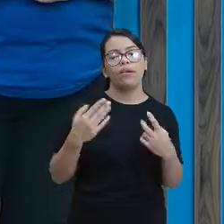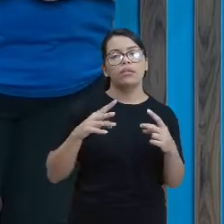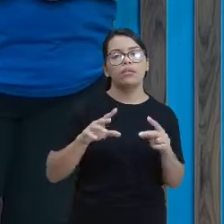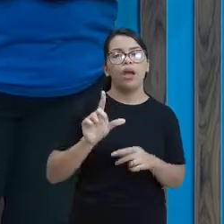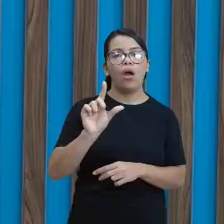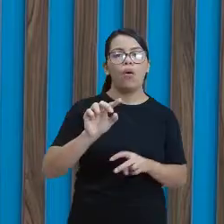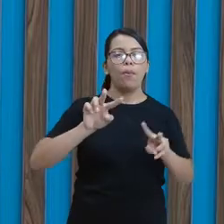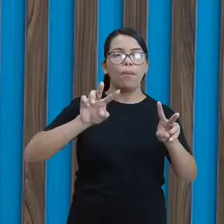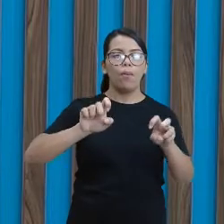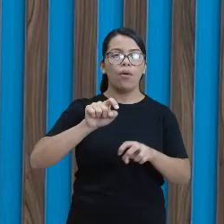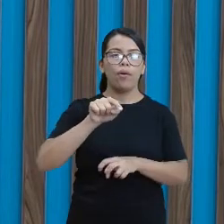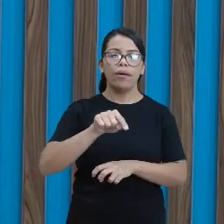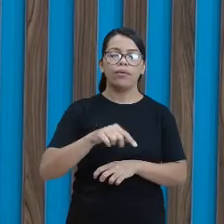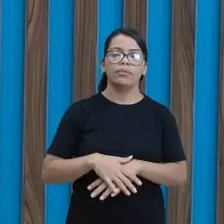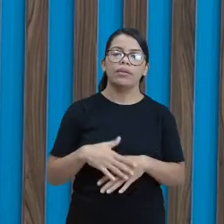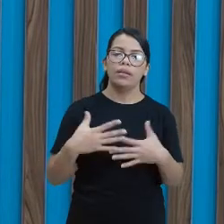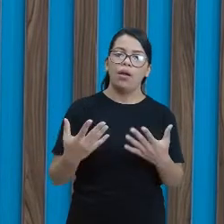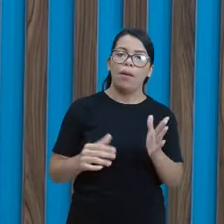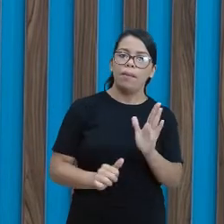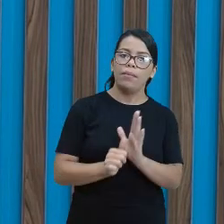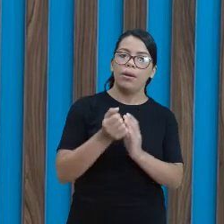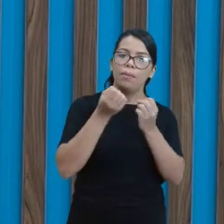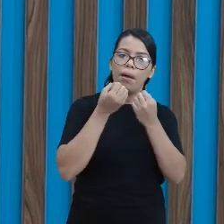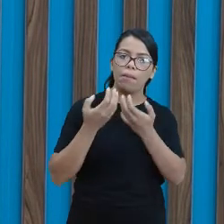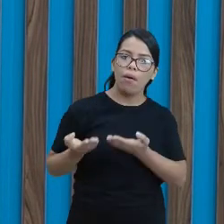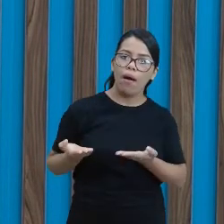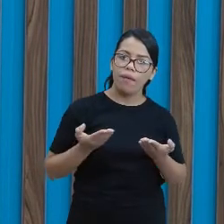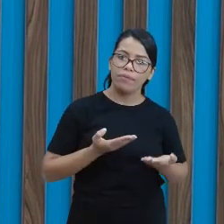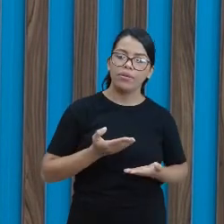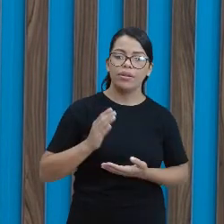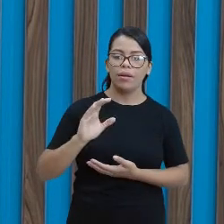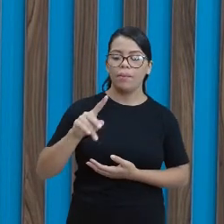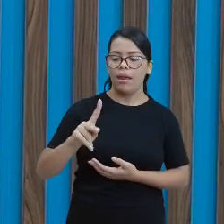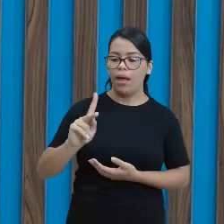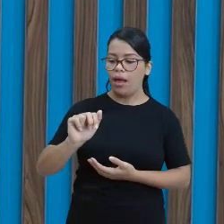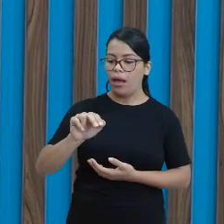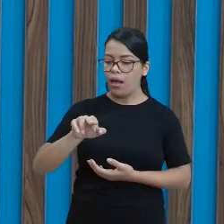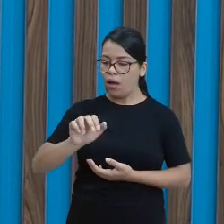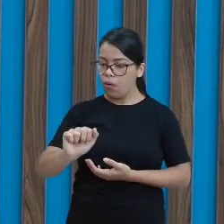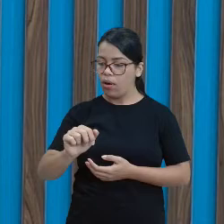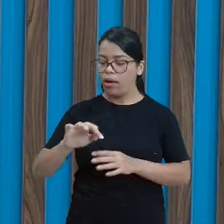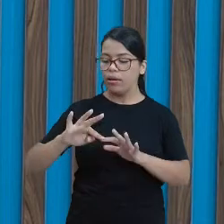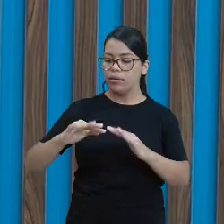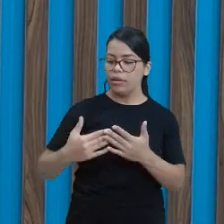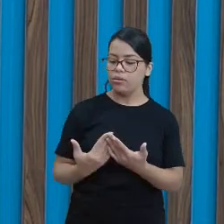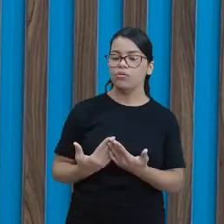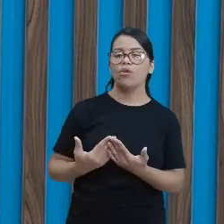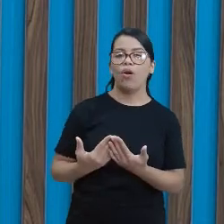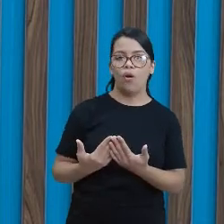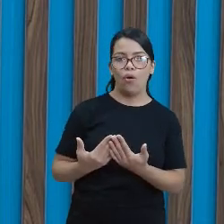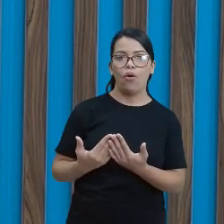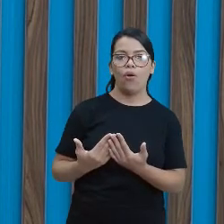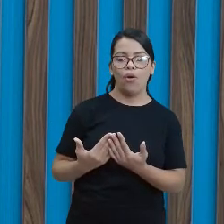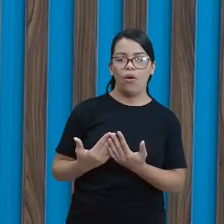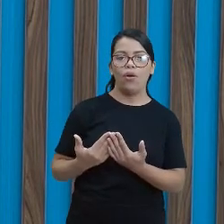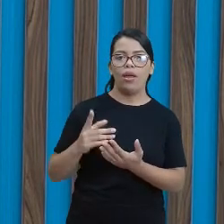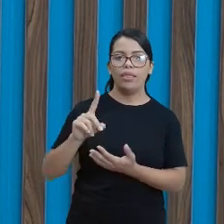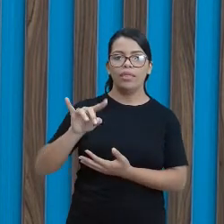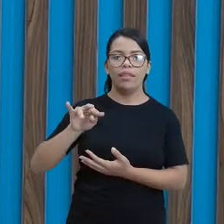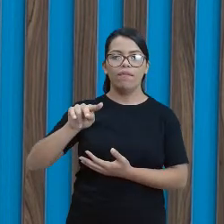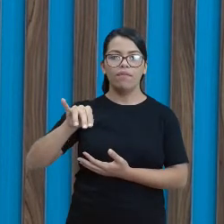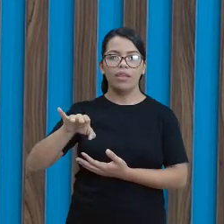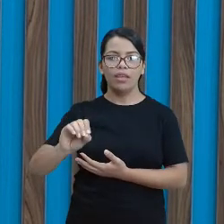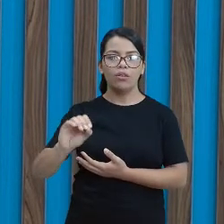mas primeiro, as boas-vindas, Carol, para Cauã, né, da Escola Divino Espírito Santo, que está aqui já interagindo com a gente. Seja bem-vindo